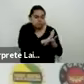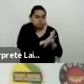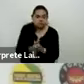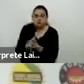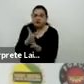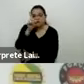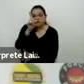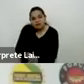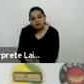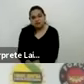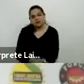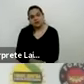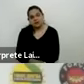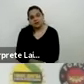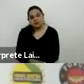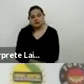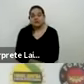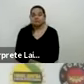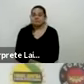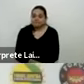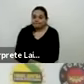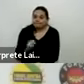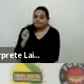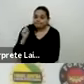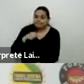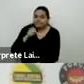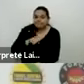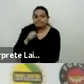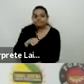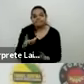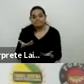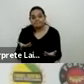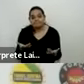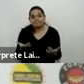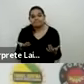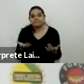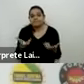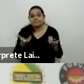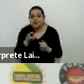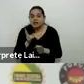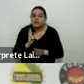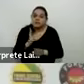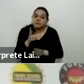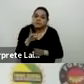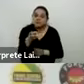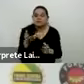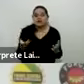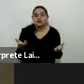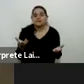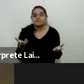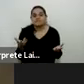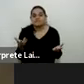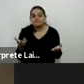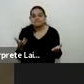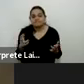certeza. Marcos, e eu quero aqui também continuar nessa mesma